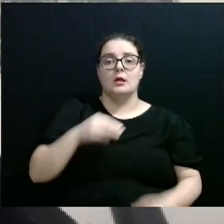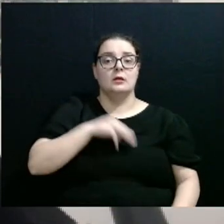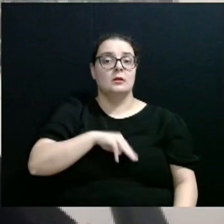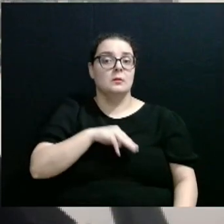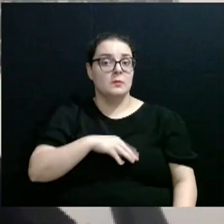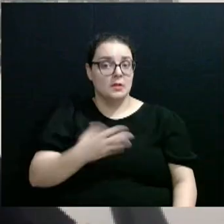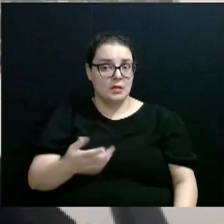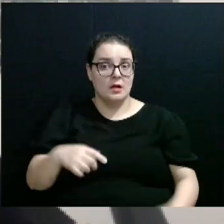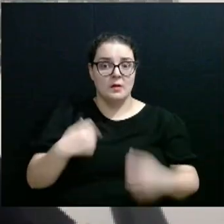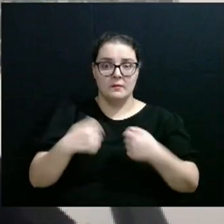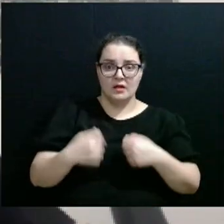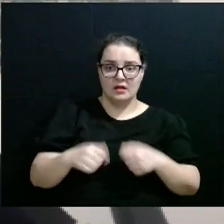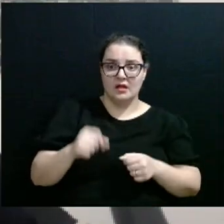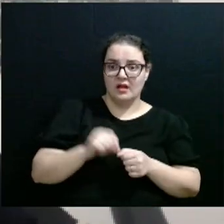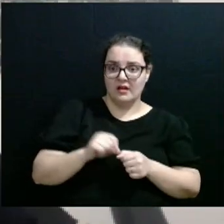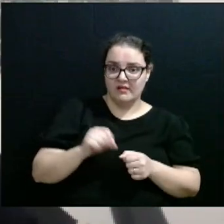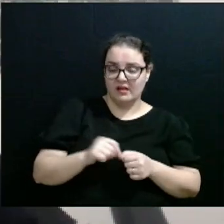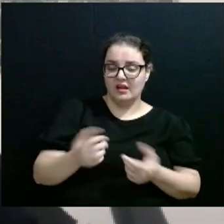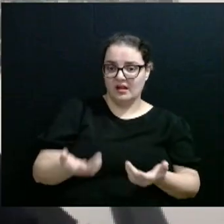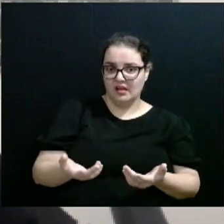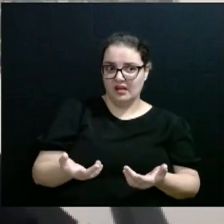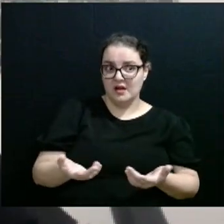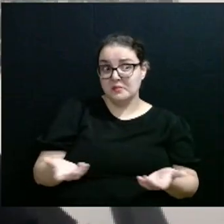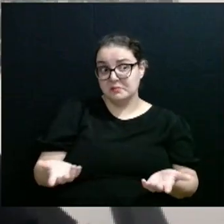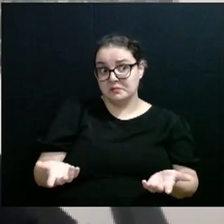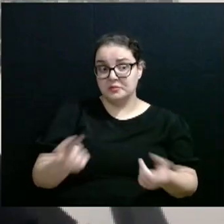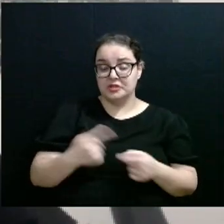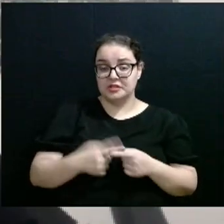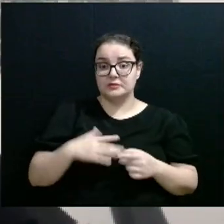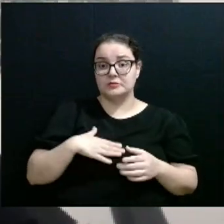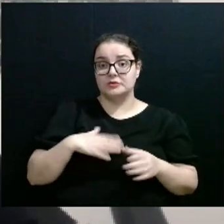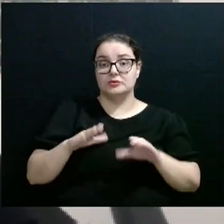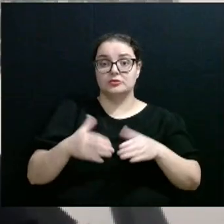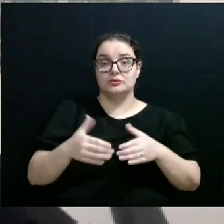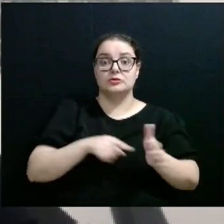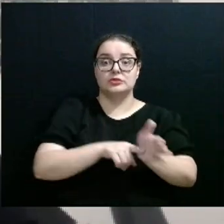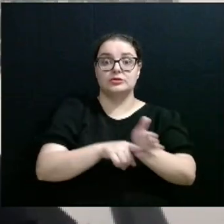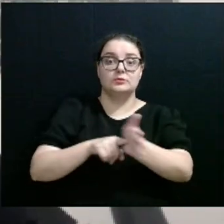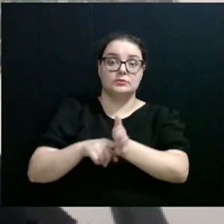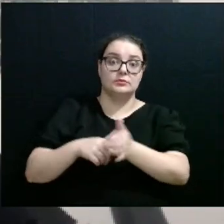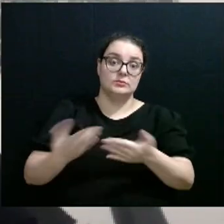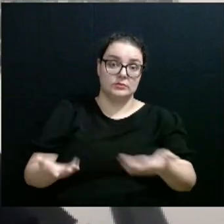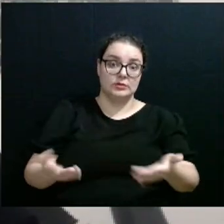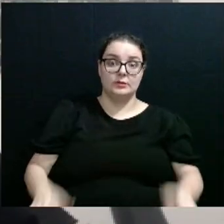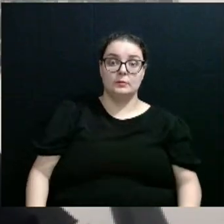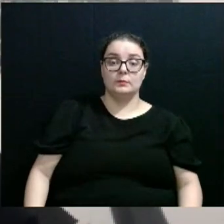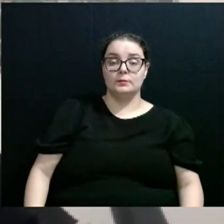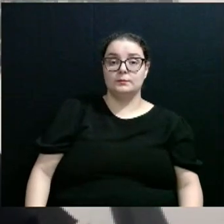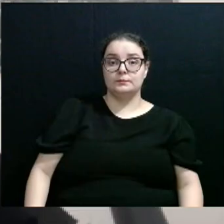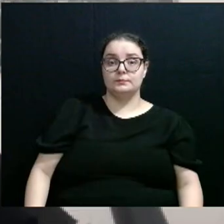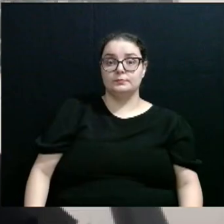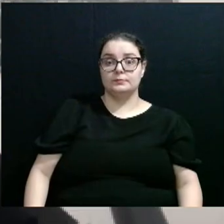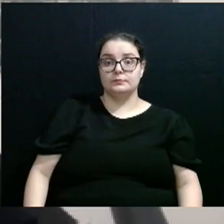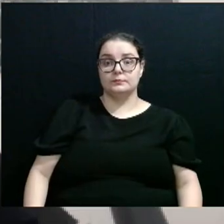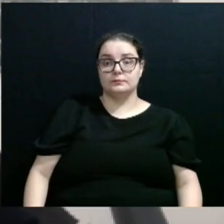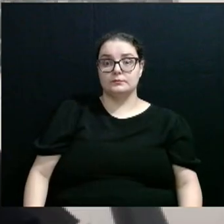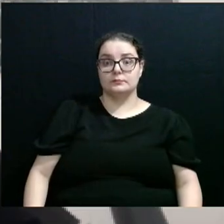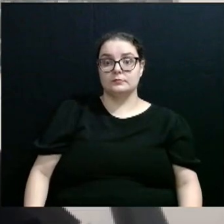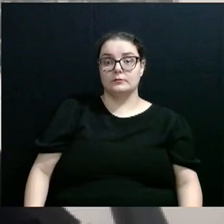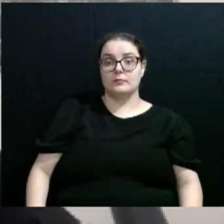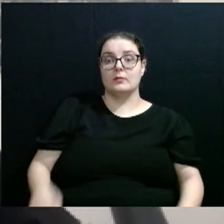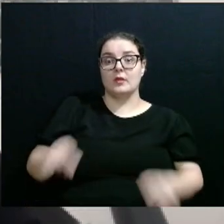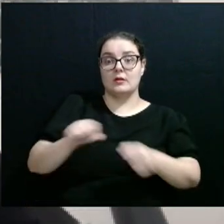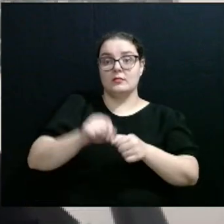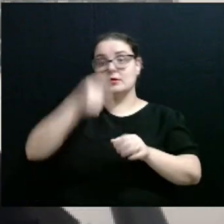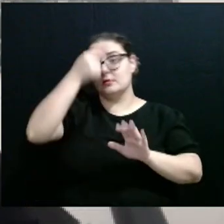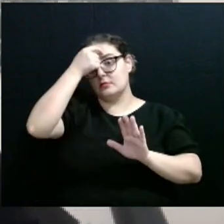ser realizada, né? Isso que o meu grupo, a gente pesquisa muito isso, que a gente chama de realizar a inteligência artificial